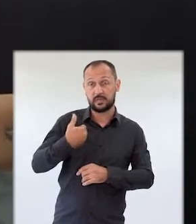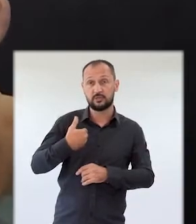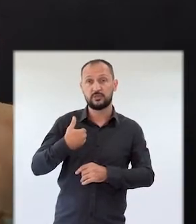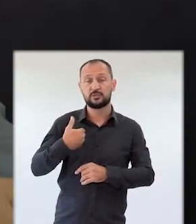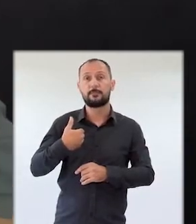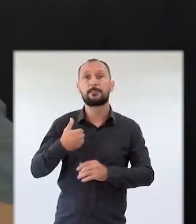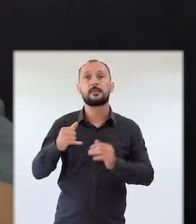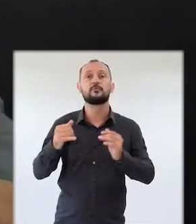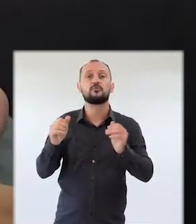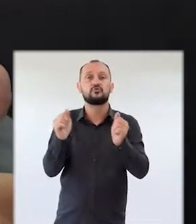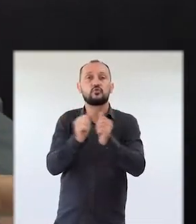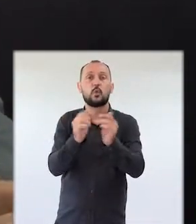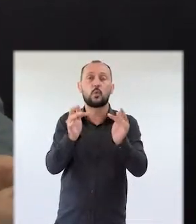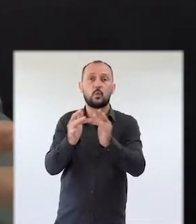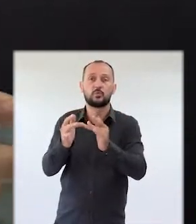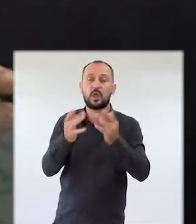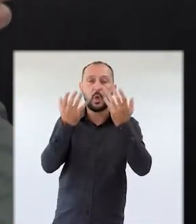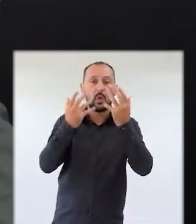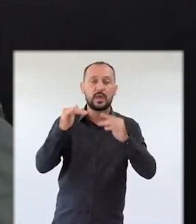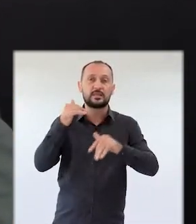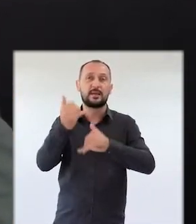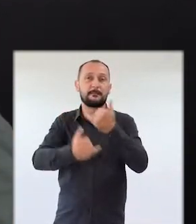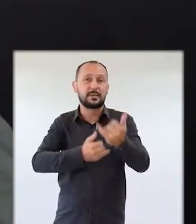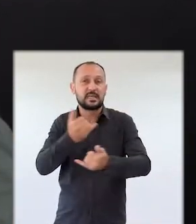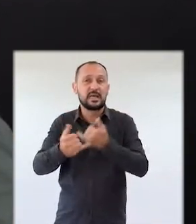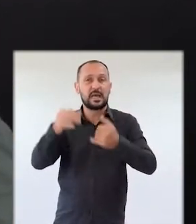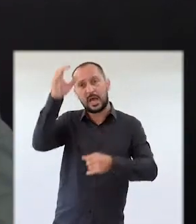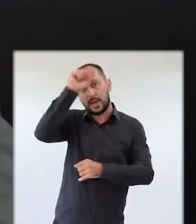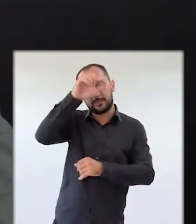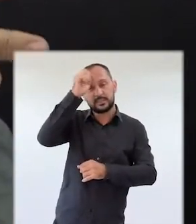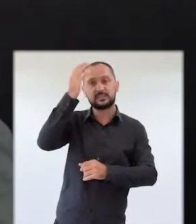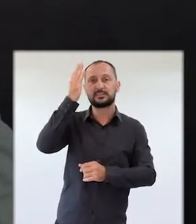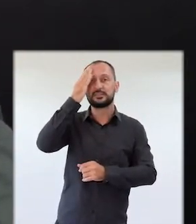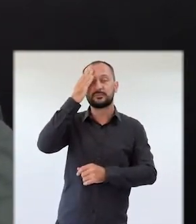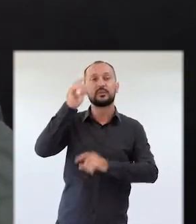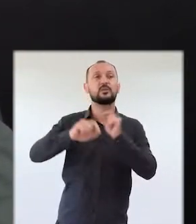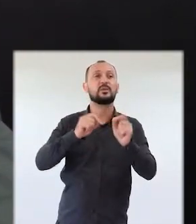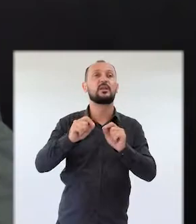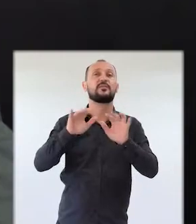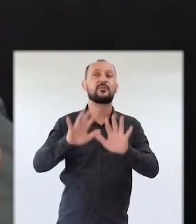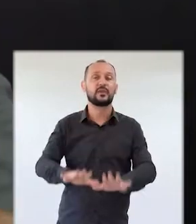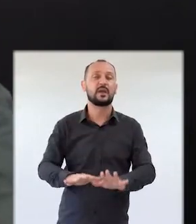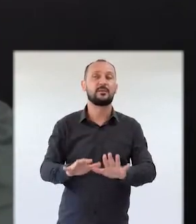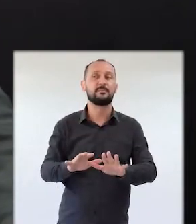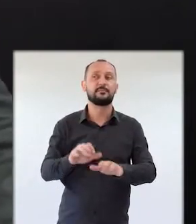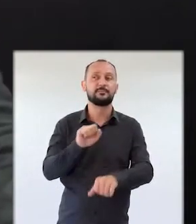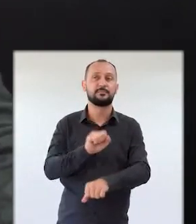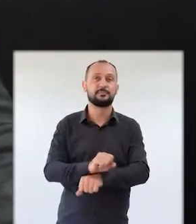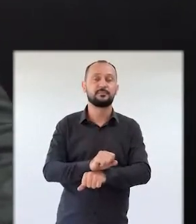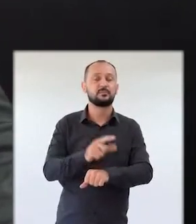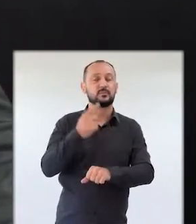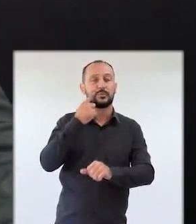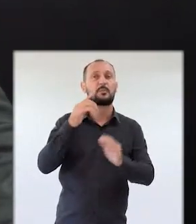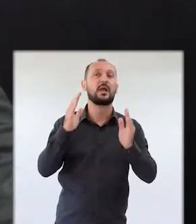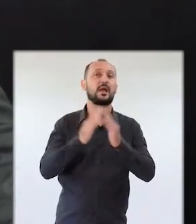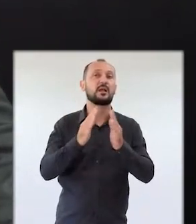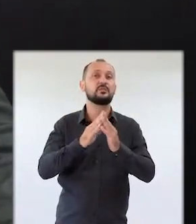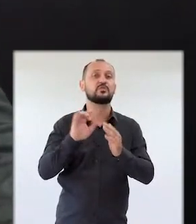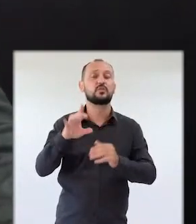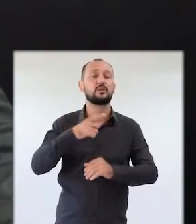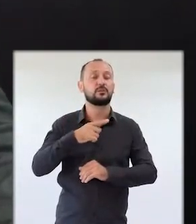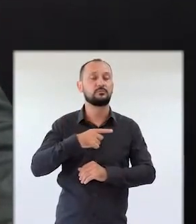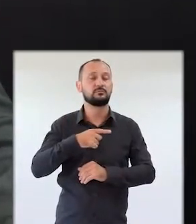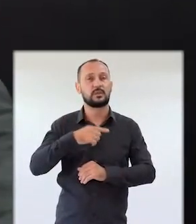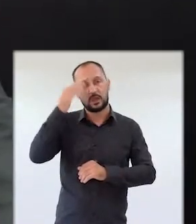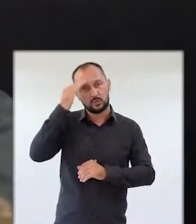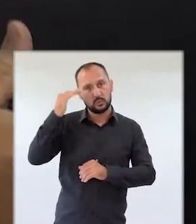ela ficar restrita, né, numa casa onde às vezes só tem um adulto que não pode dar ela atenção, em que ela fica parada o tempo todo olhando para um aparelho